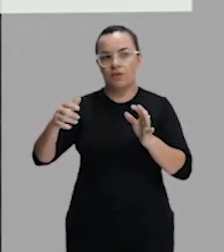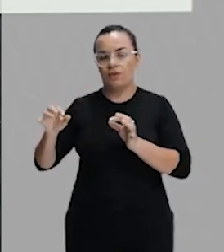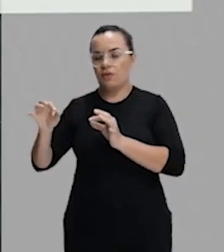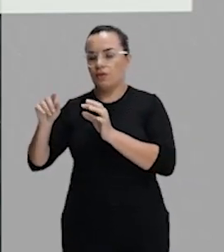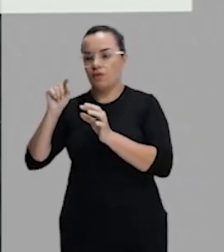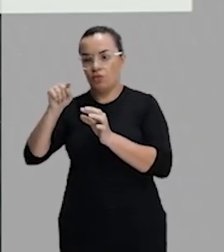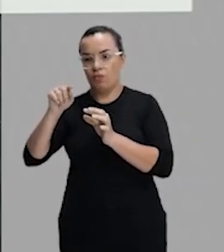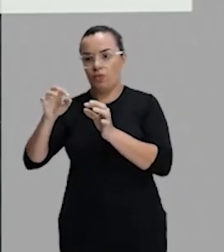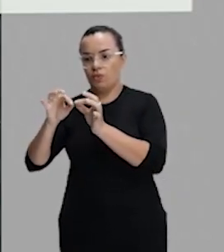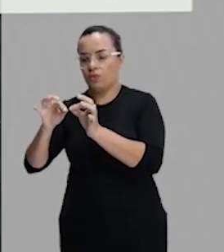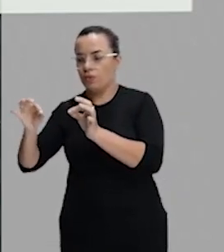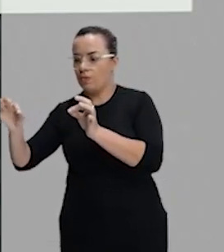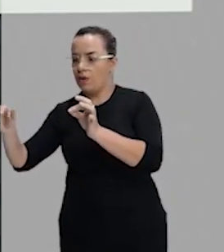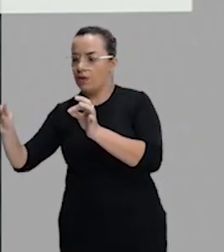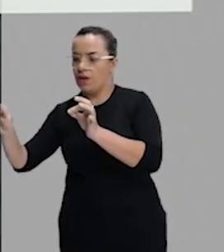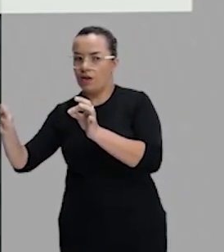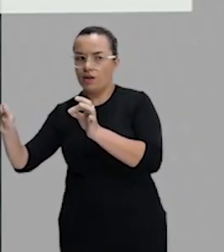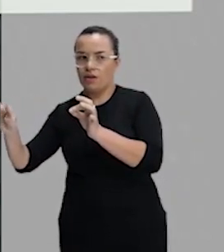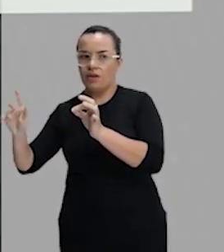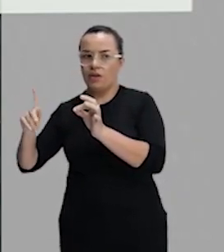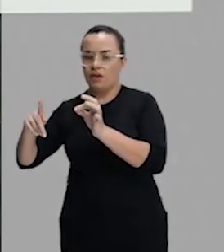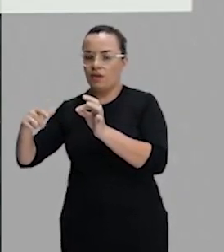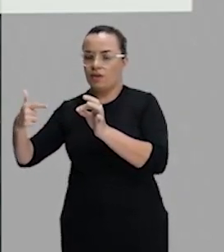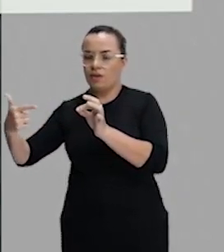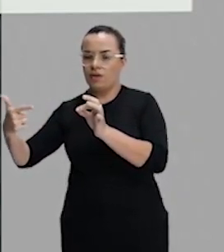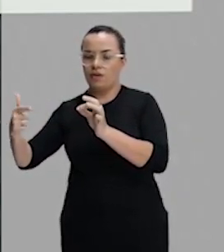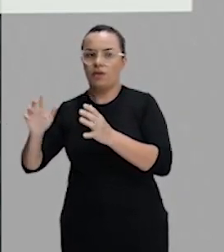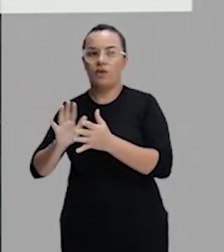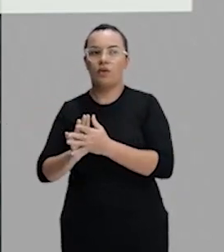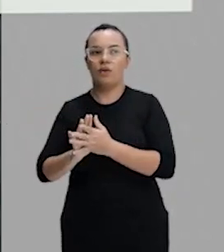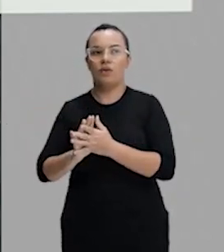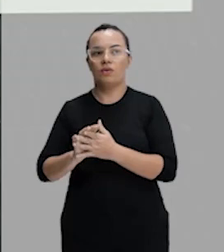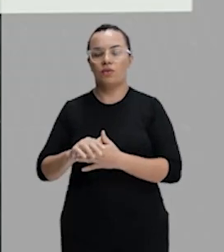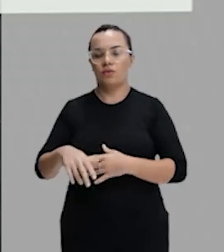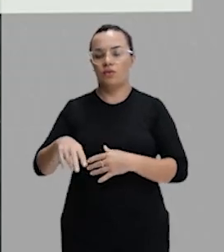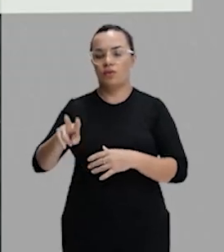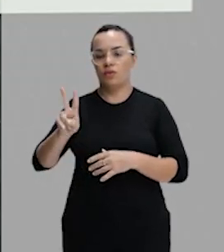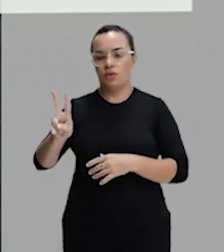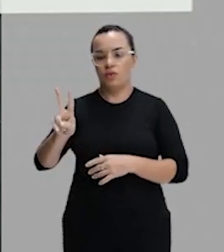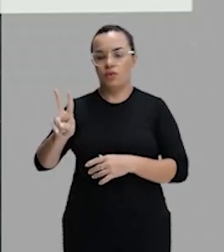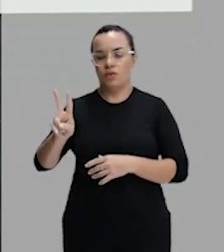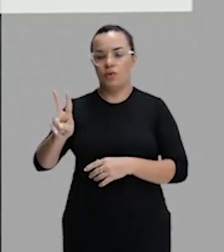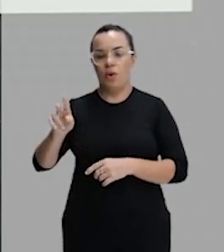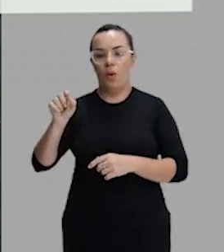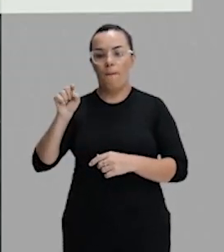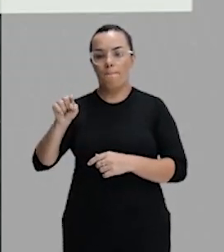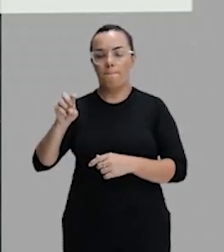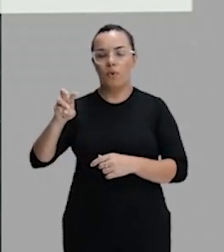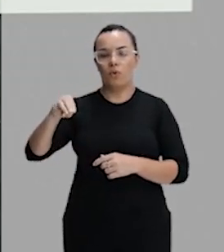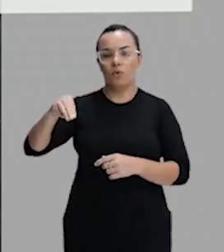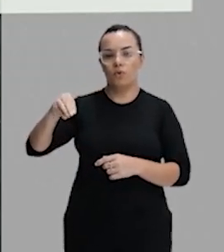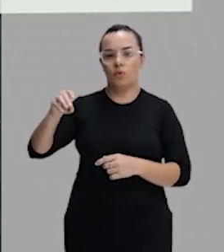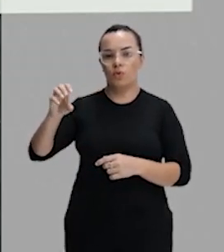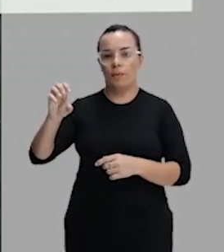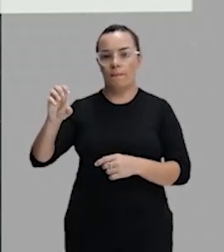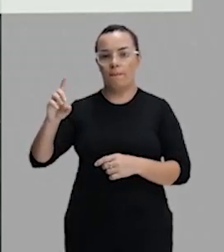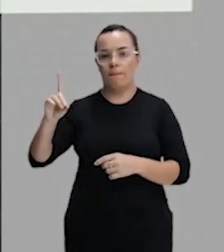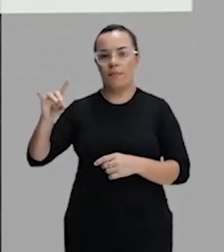sobre 2. Ou seja, esse vértice ele é o ponto médio, né, da